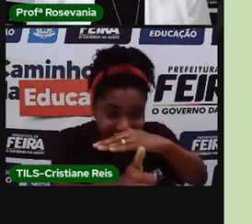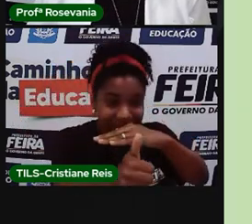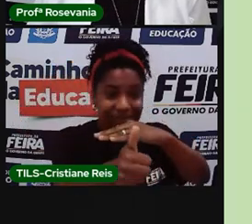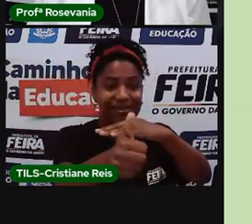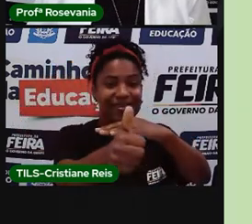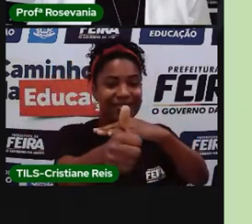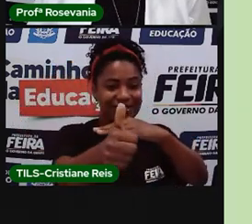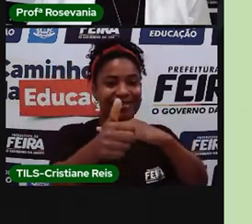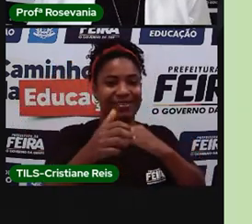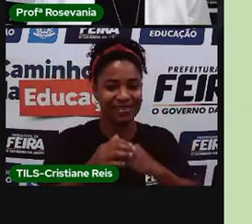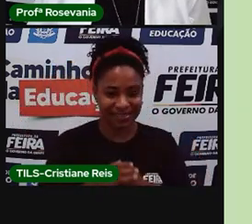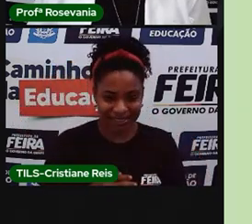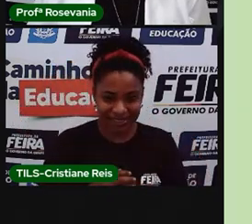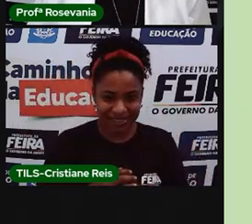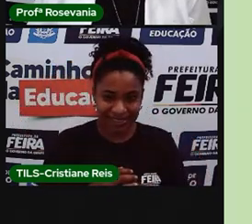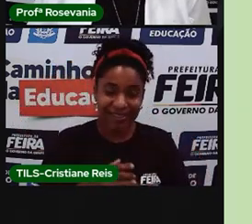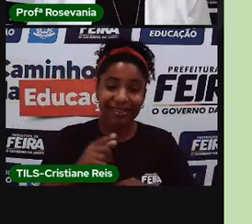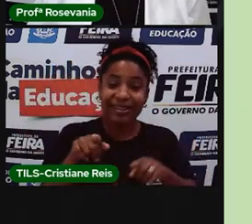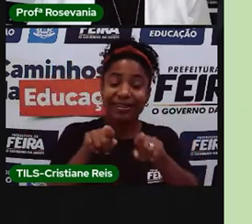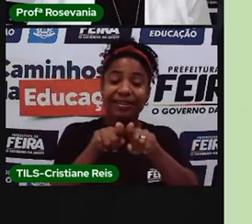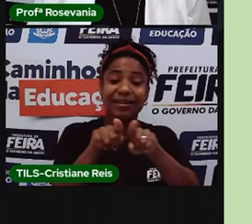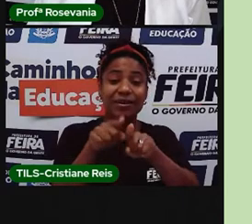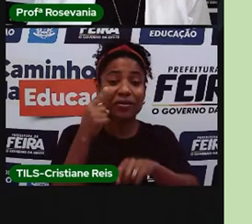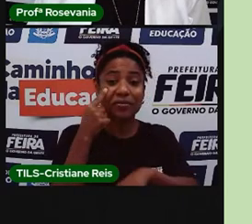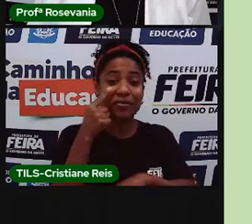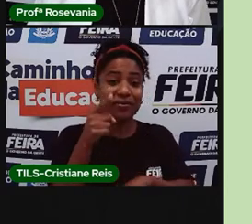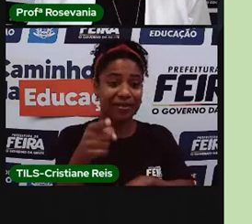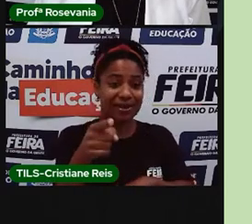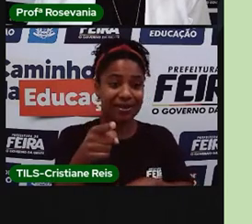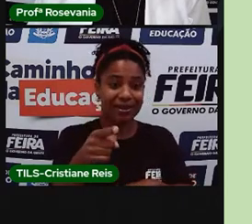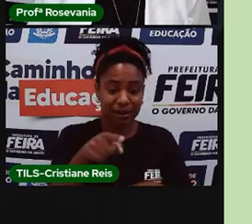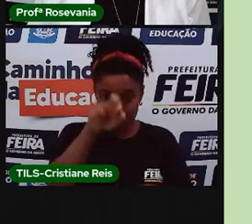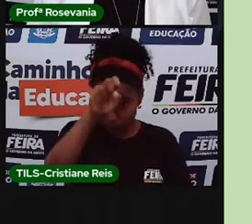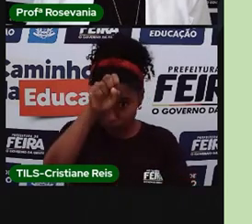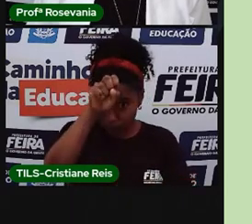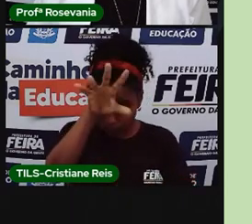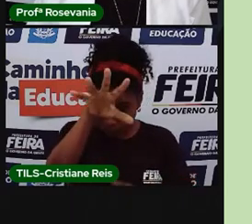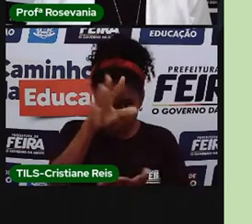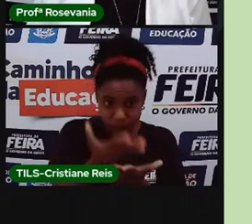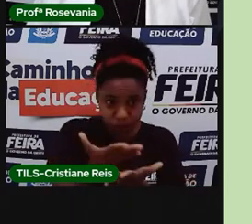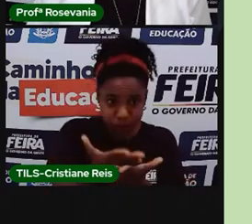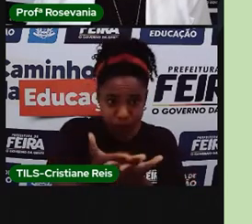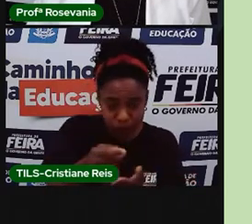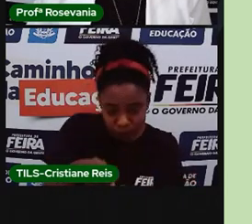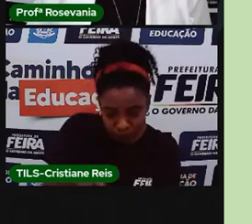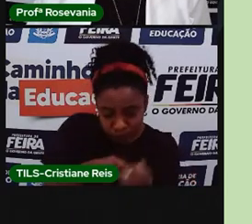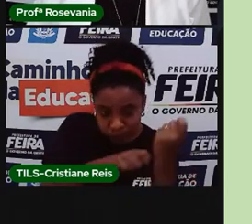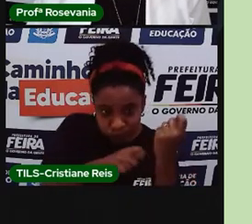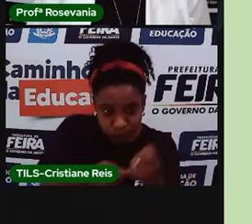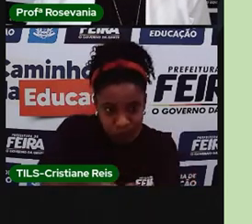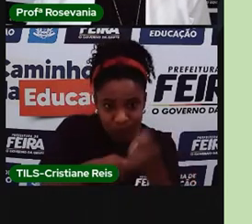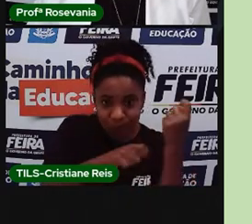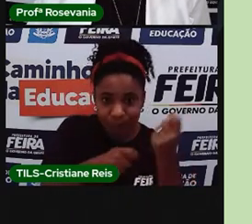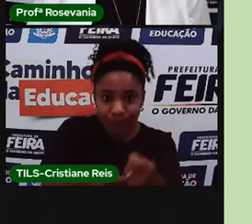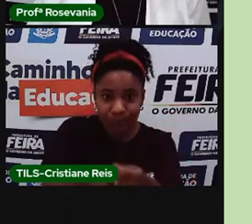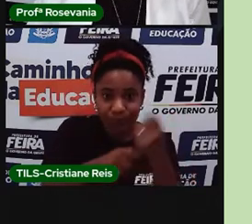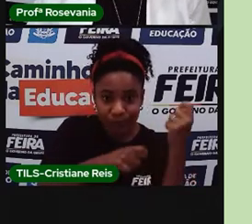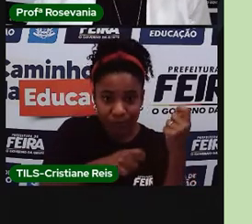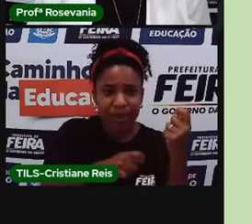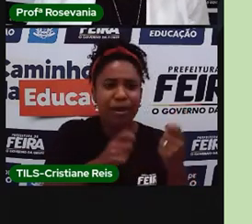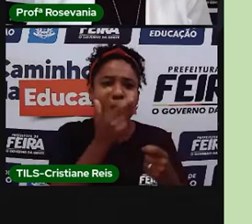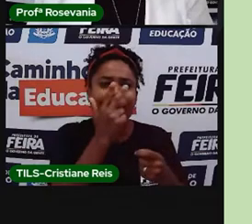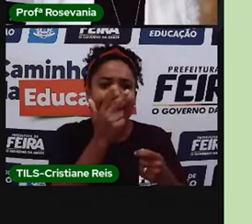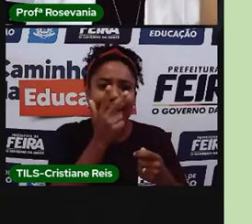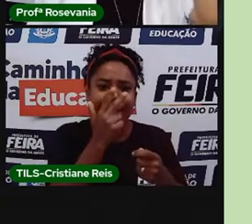ele representa o que os arqueólogos consideram como um vulcão. E vocês estão percebendo que é um vulcão